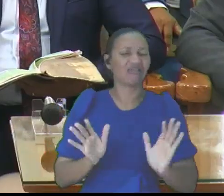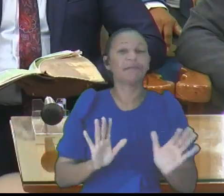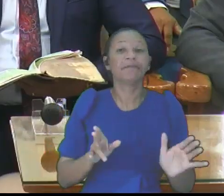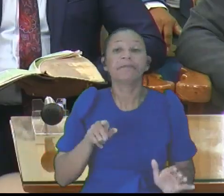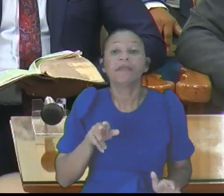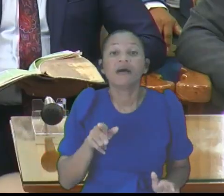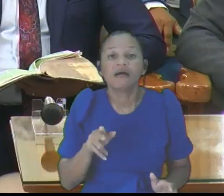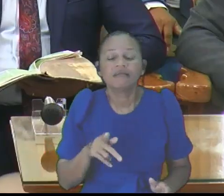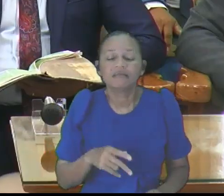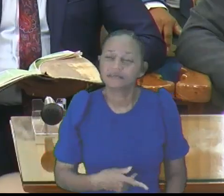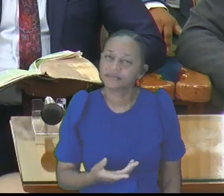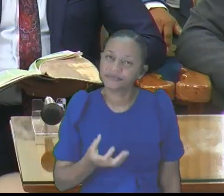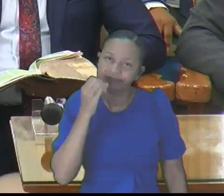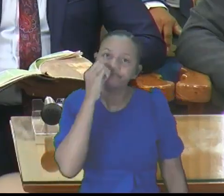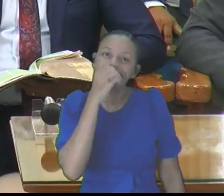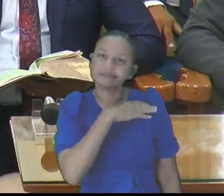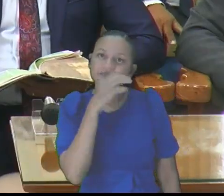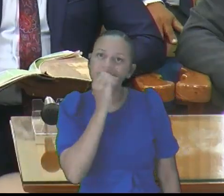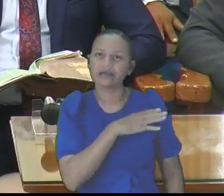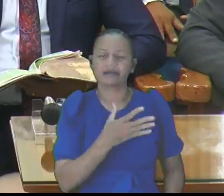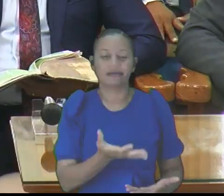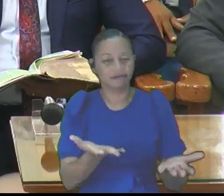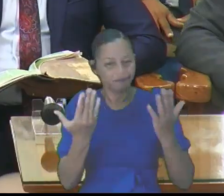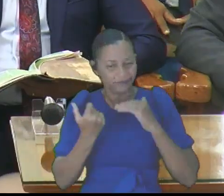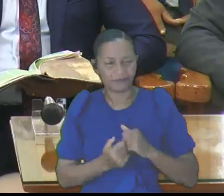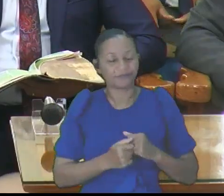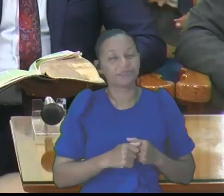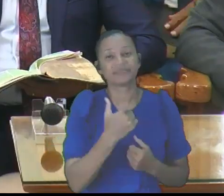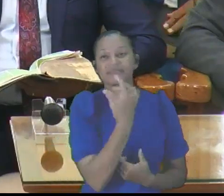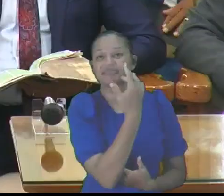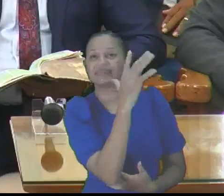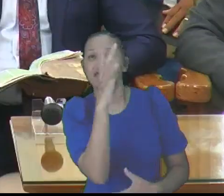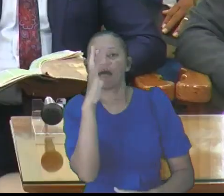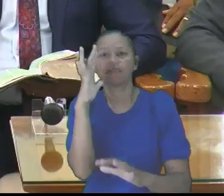isso é pura ignorância. Vamos para a natureza.